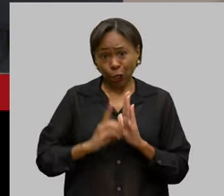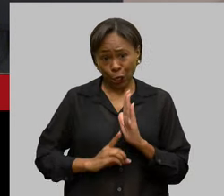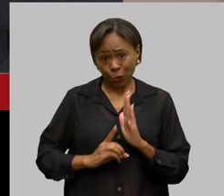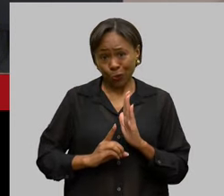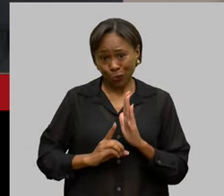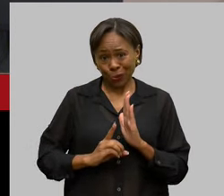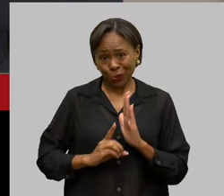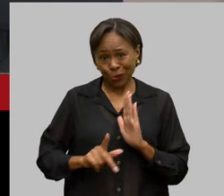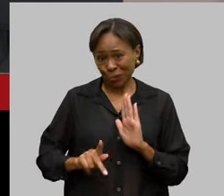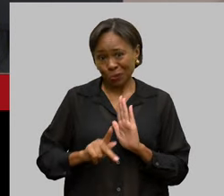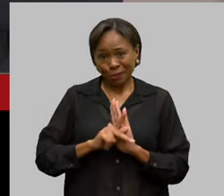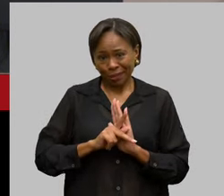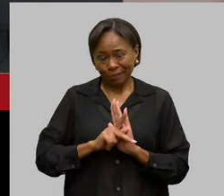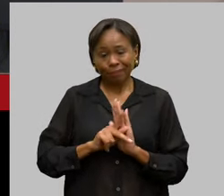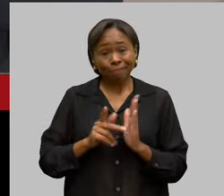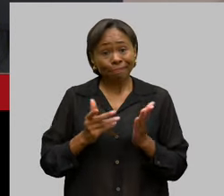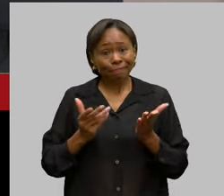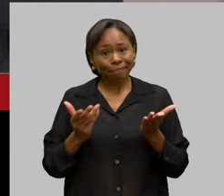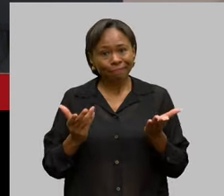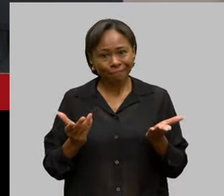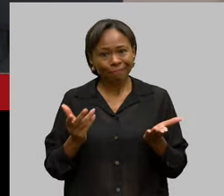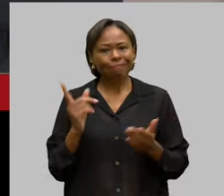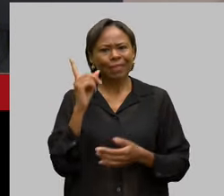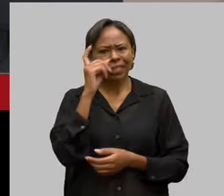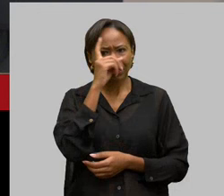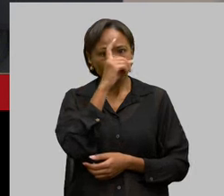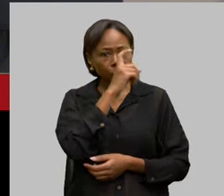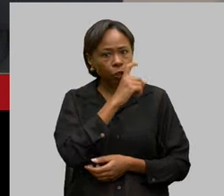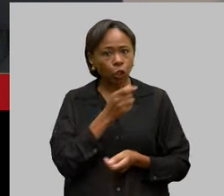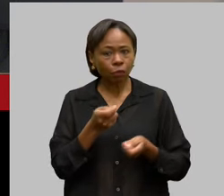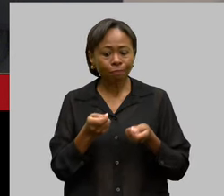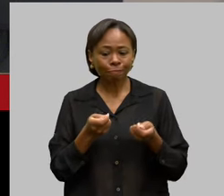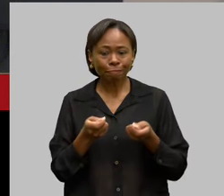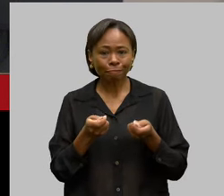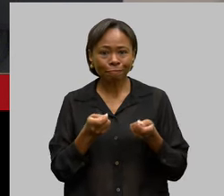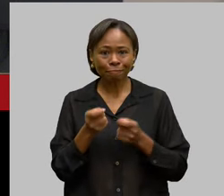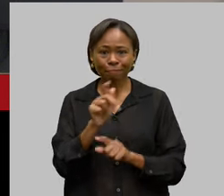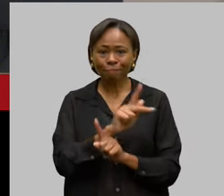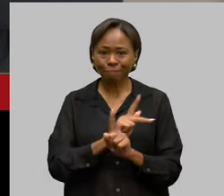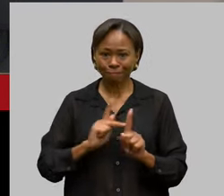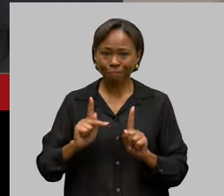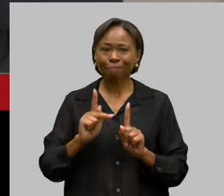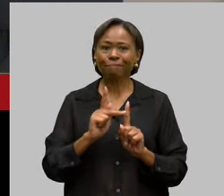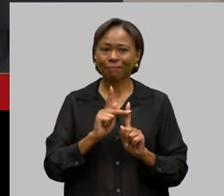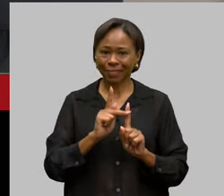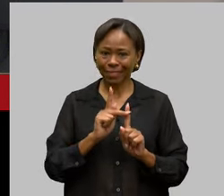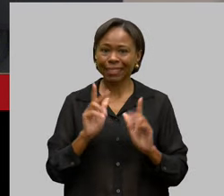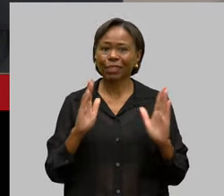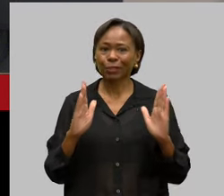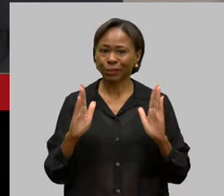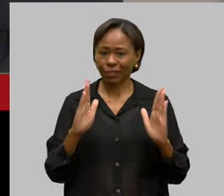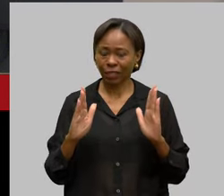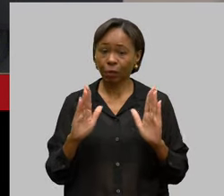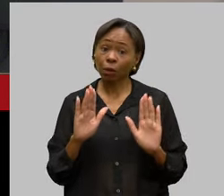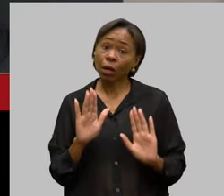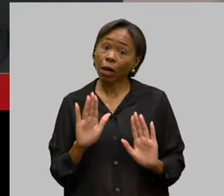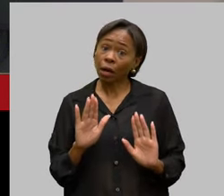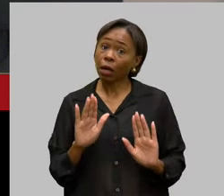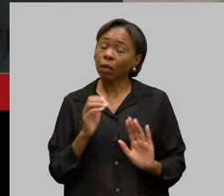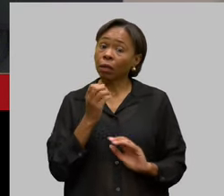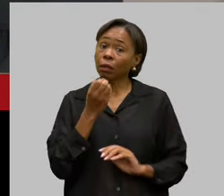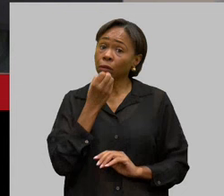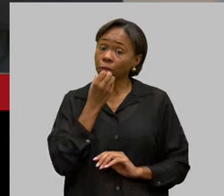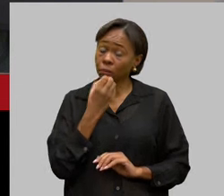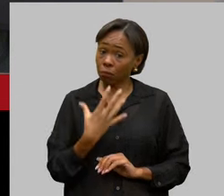Então olha a dificuldade que é gerir Previdência no tempo né felizmente nos últimos anos nós